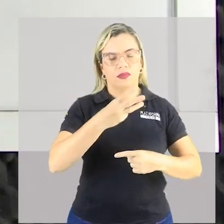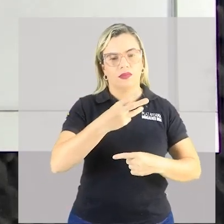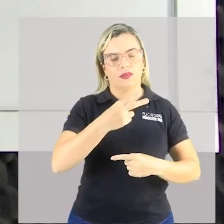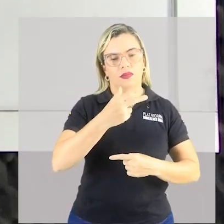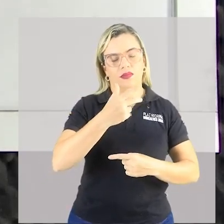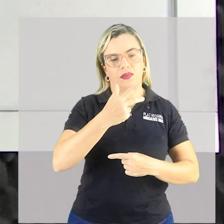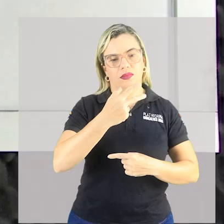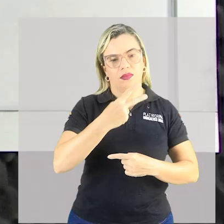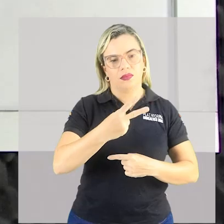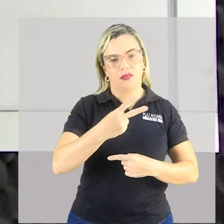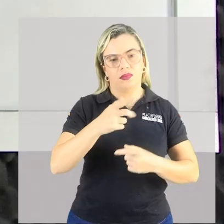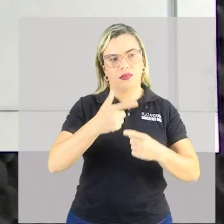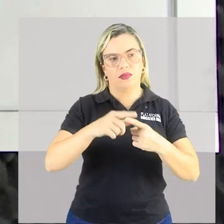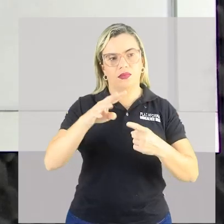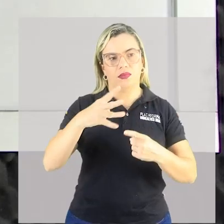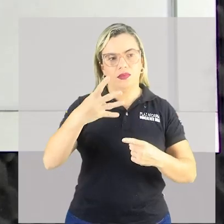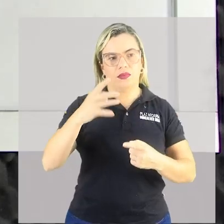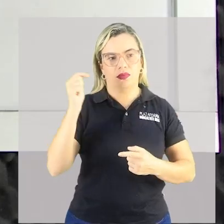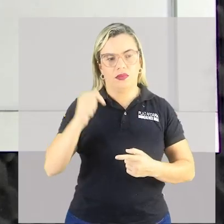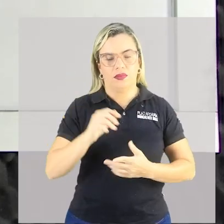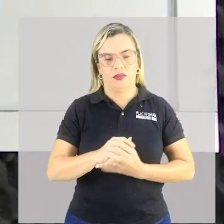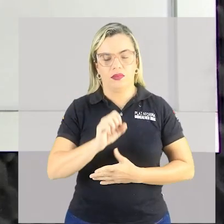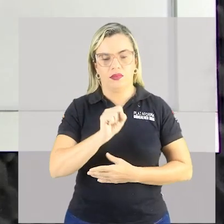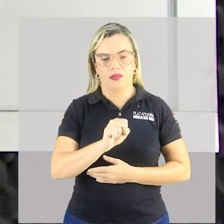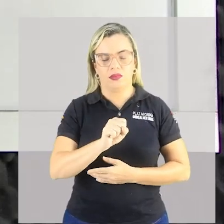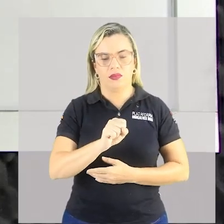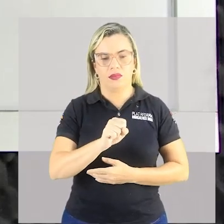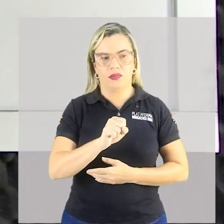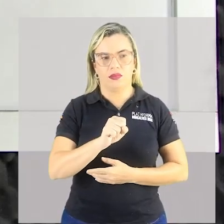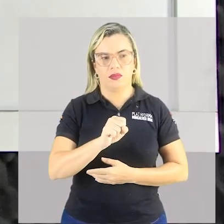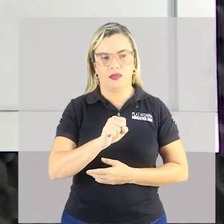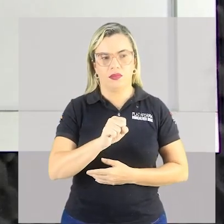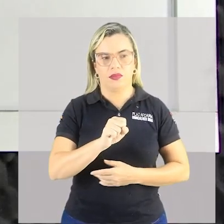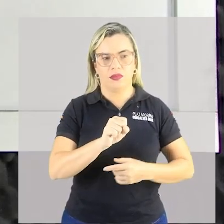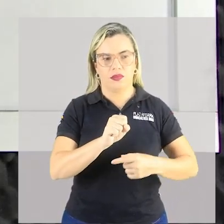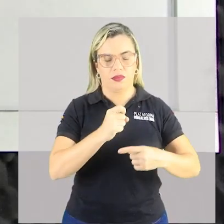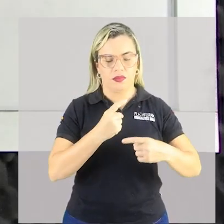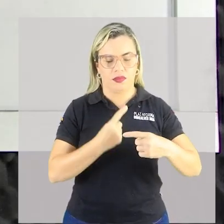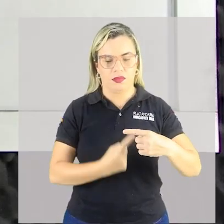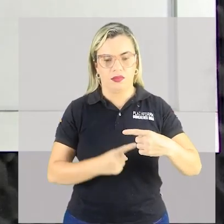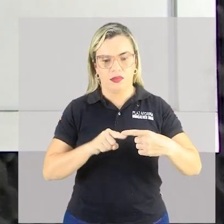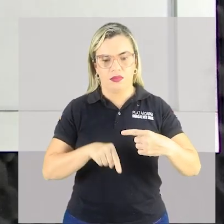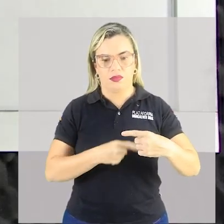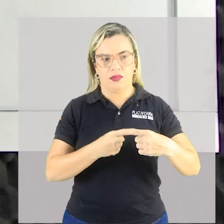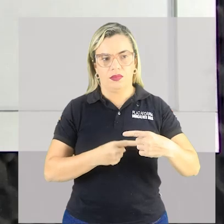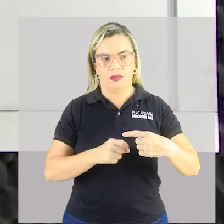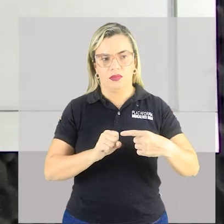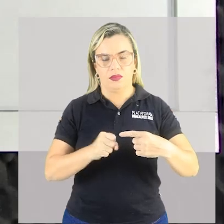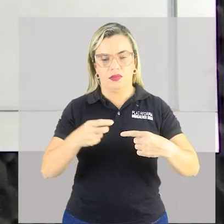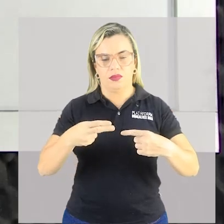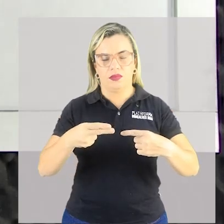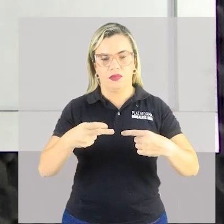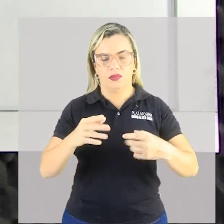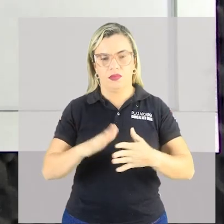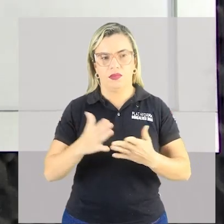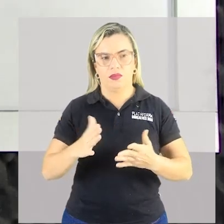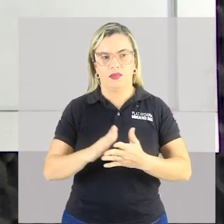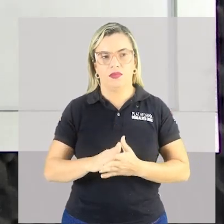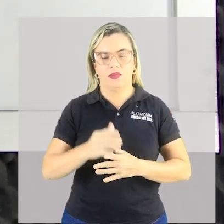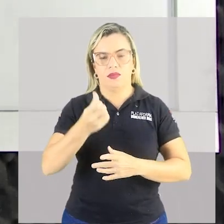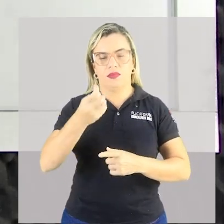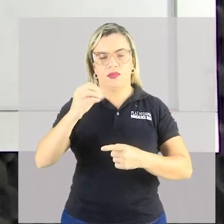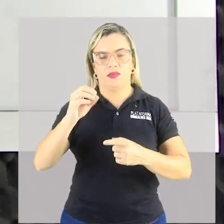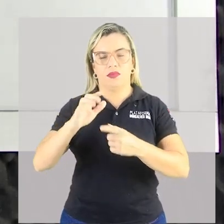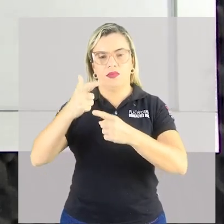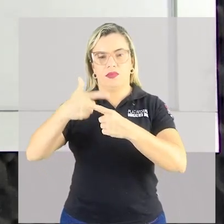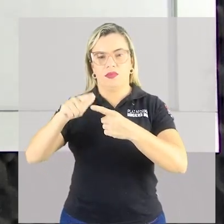4? Tabuada, vai dar o quê? 8 sobre 1,8 igual 60 por